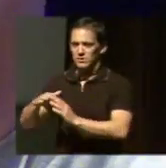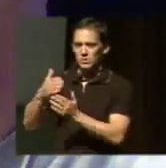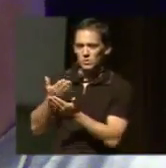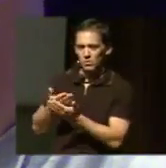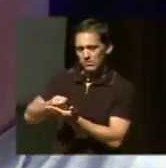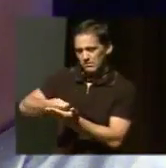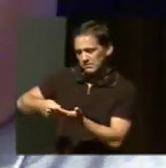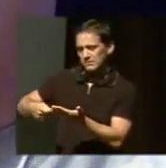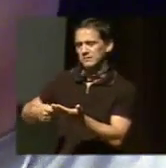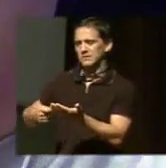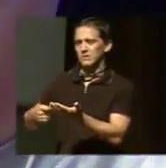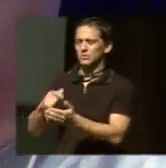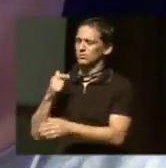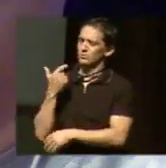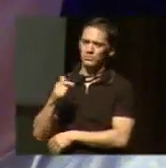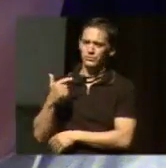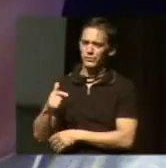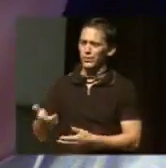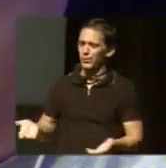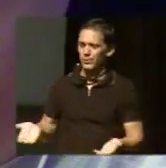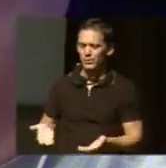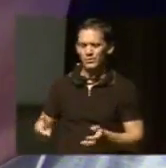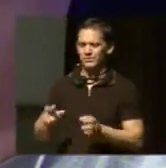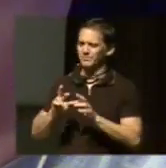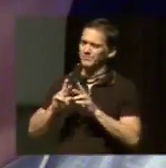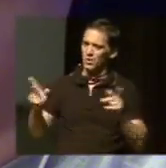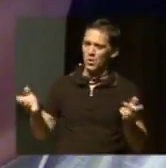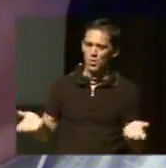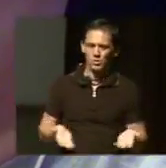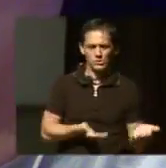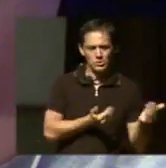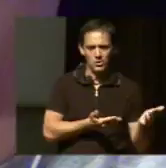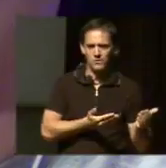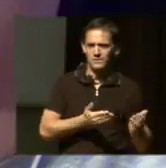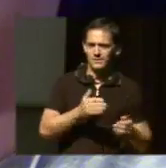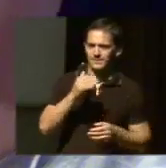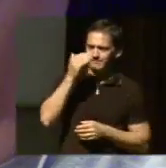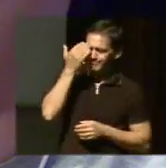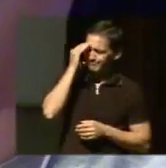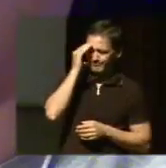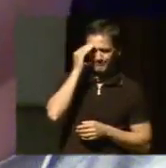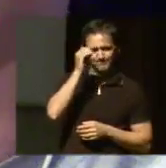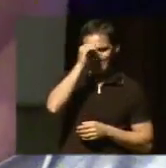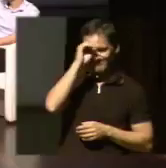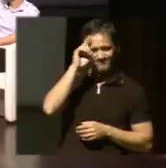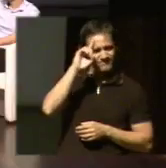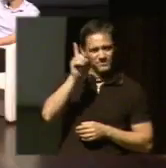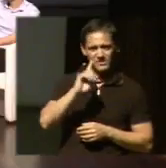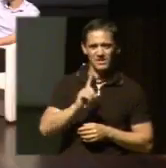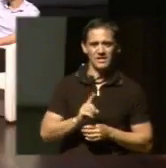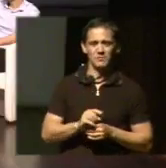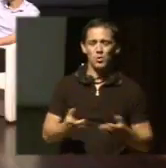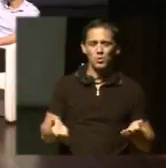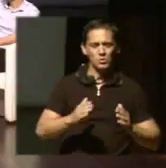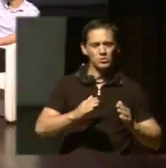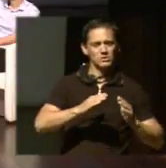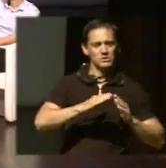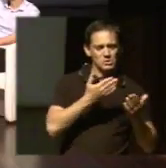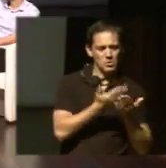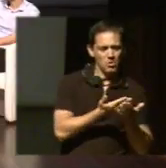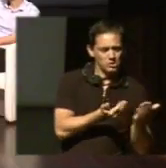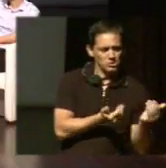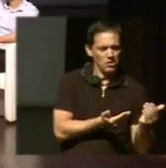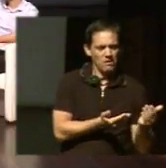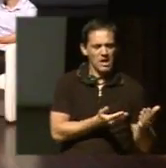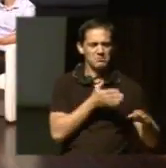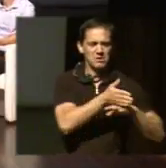necessária que nem temos hoje em dia, e os jovens precisam entender isso, porque existe jovem que não quer estudar, mas para jovem